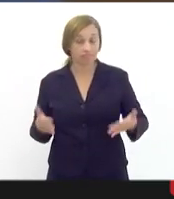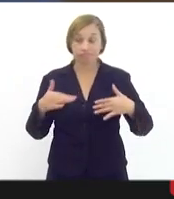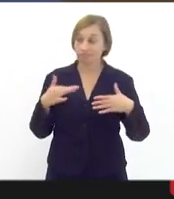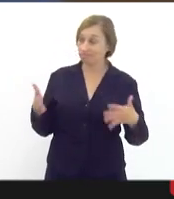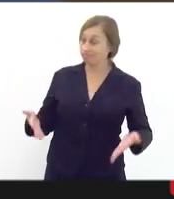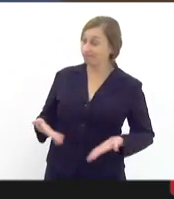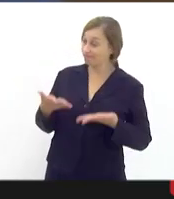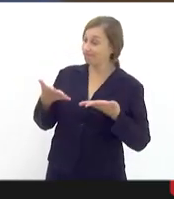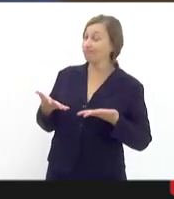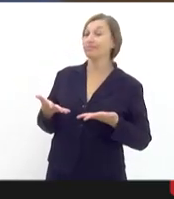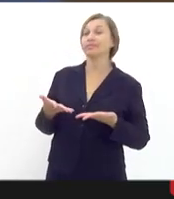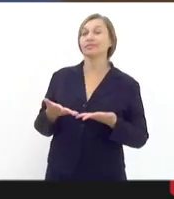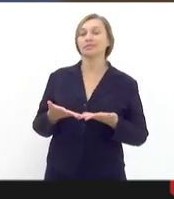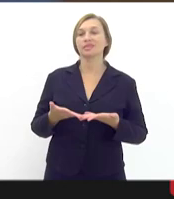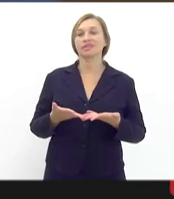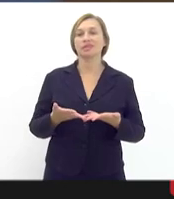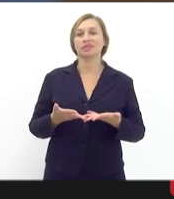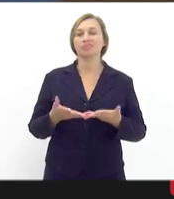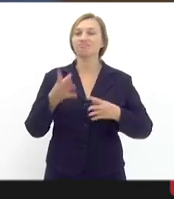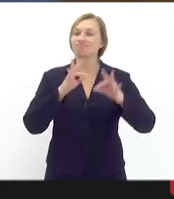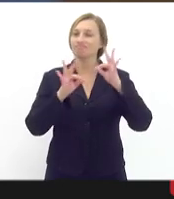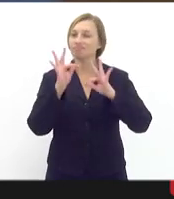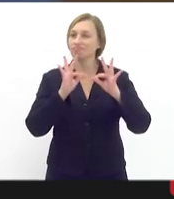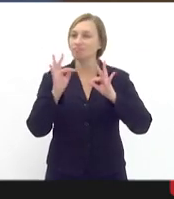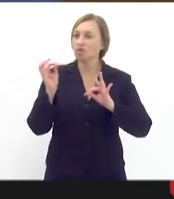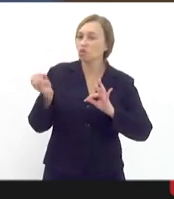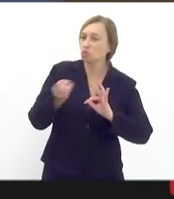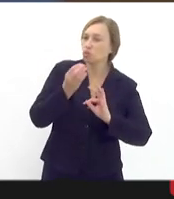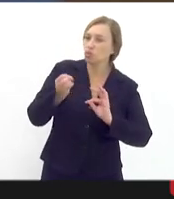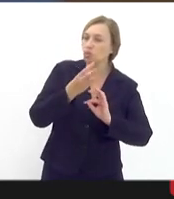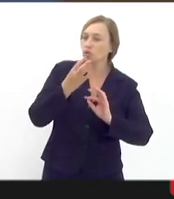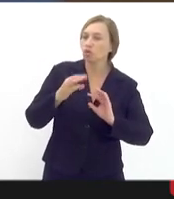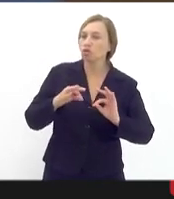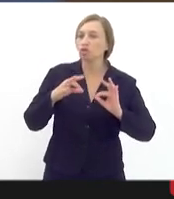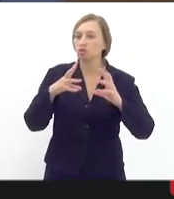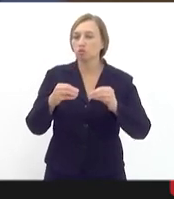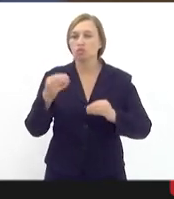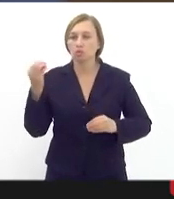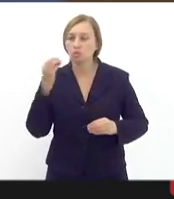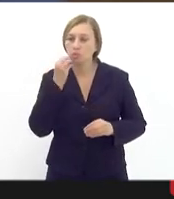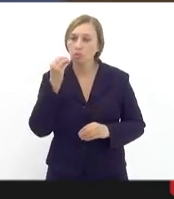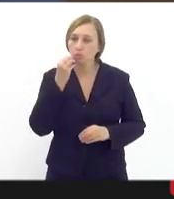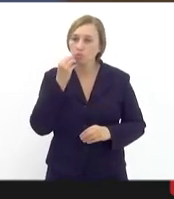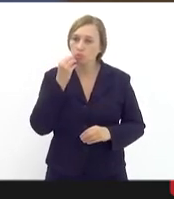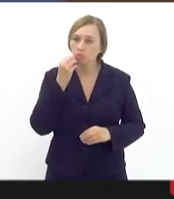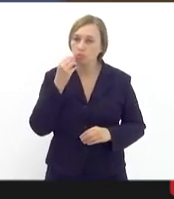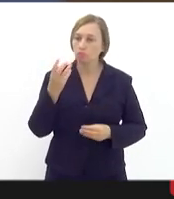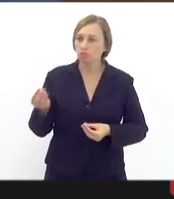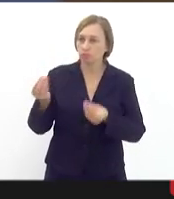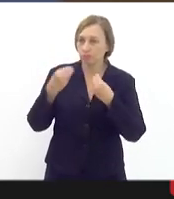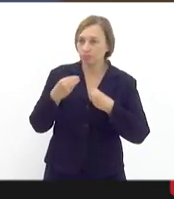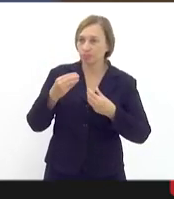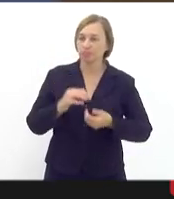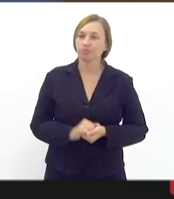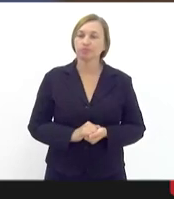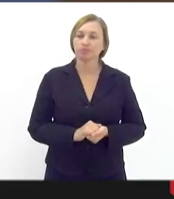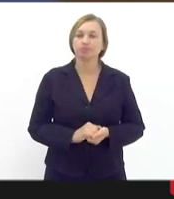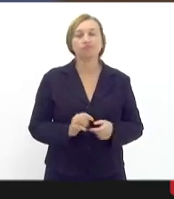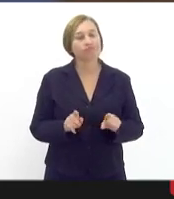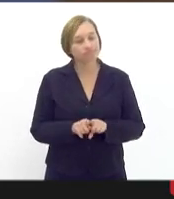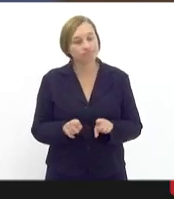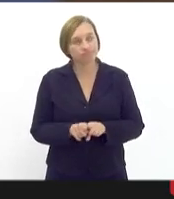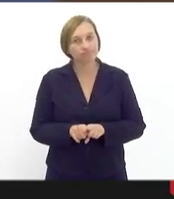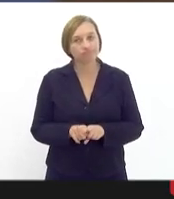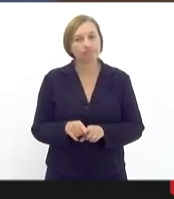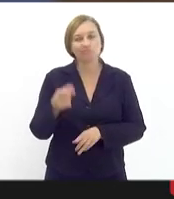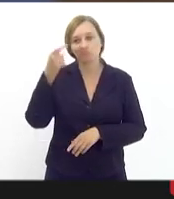entusiasmado com as tecnologias novas e todas as oportunidades que eles nos trazem. Ao mesmo tempo, eu tenho